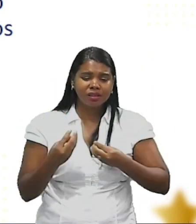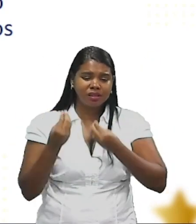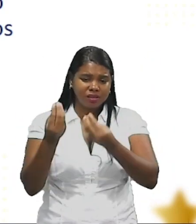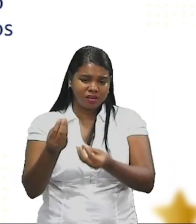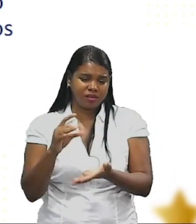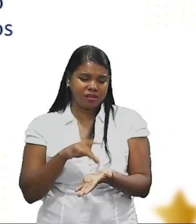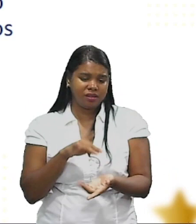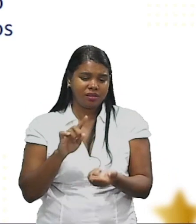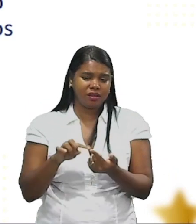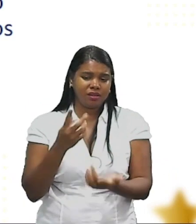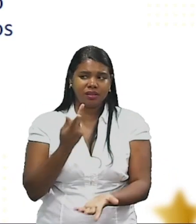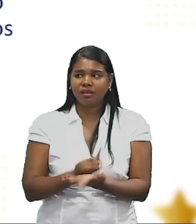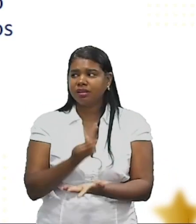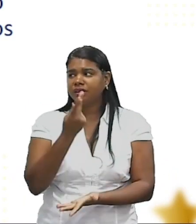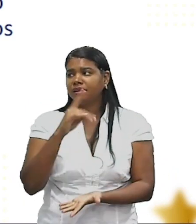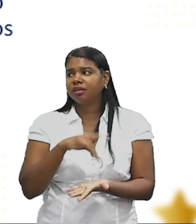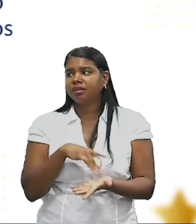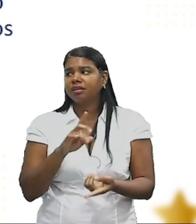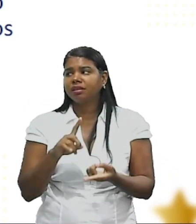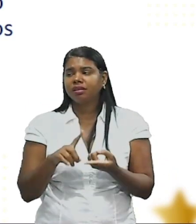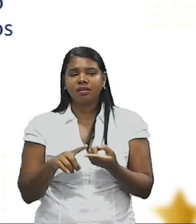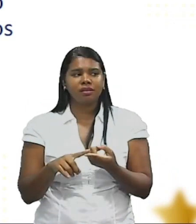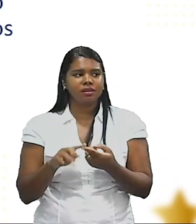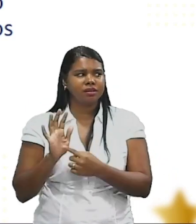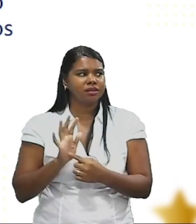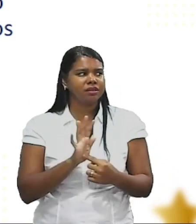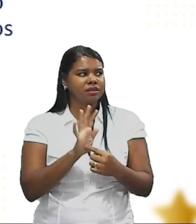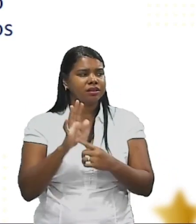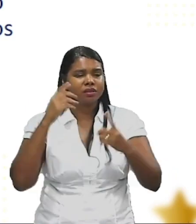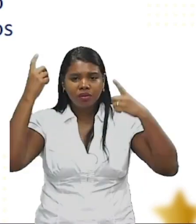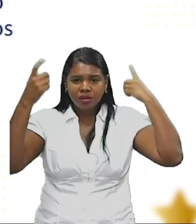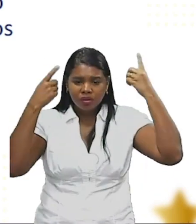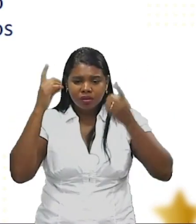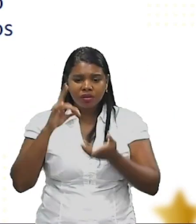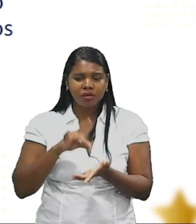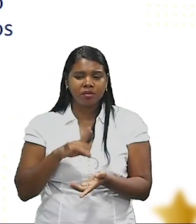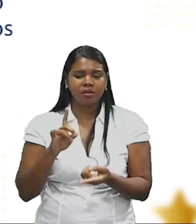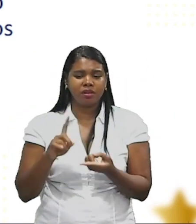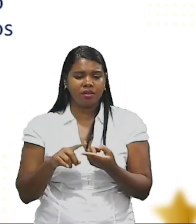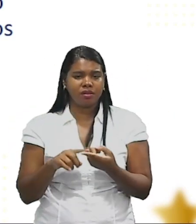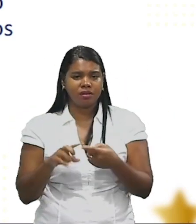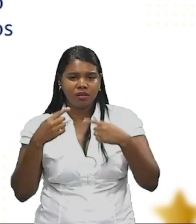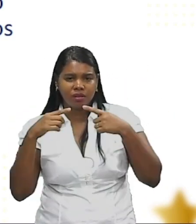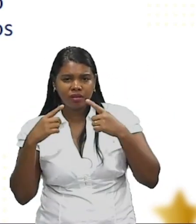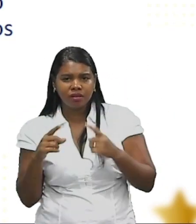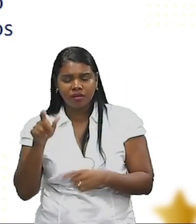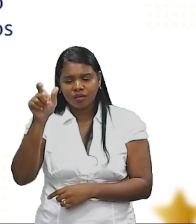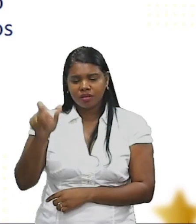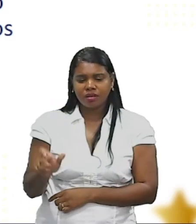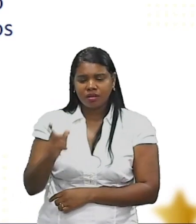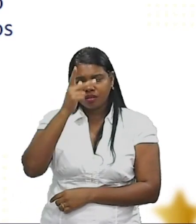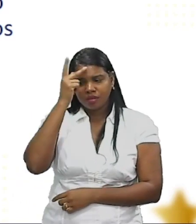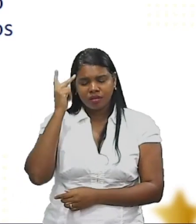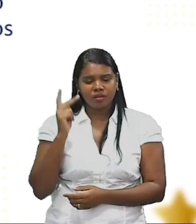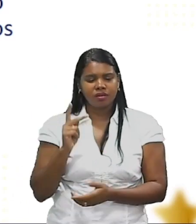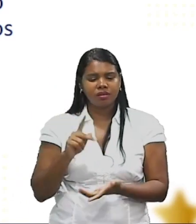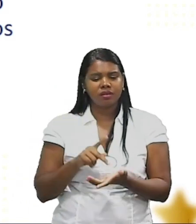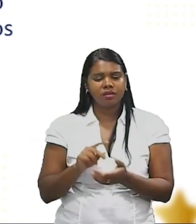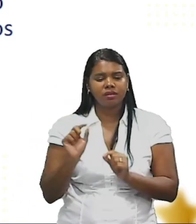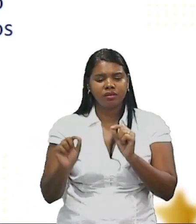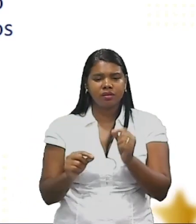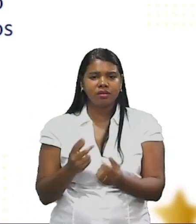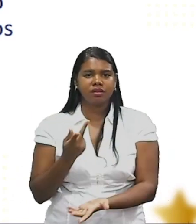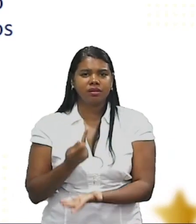qualidade, realizar um serviço com excelência. Ainda tenho que me preocupar em tratar a reclamação do cliente? Sim, né? O que